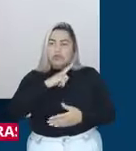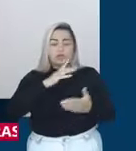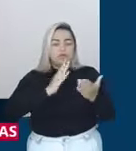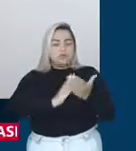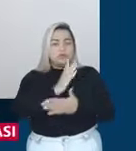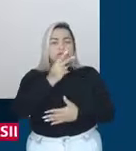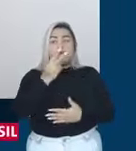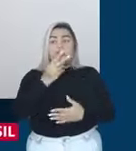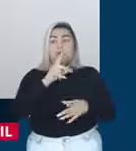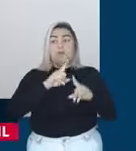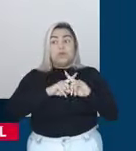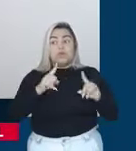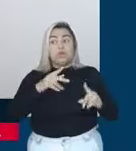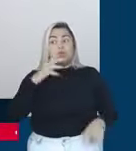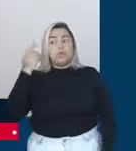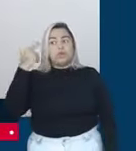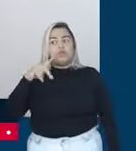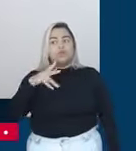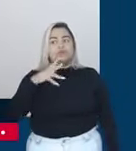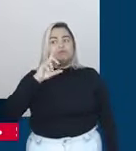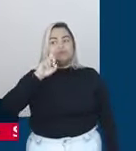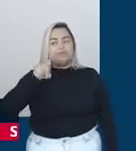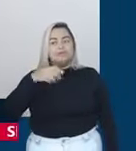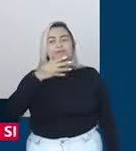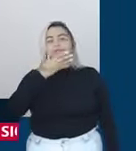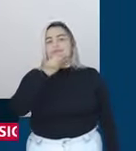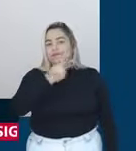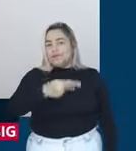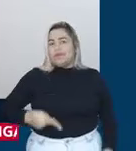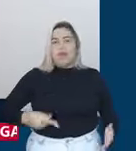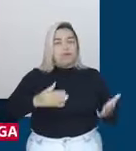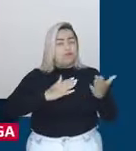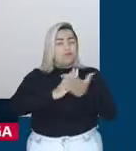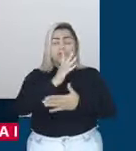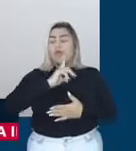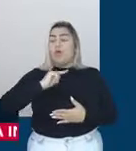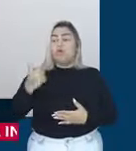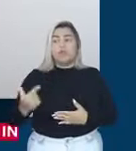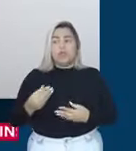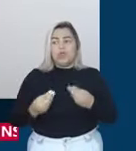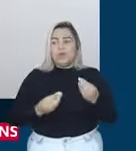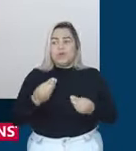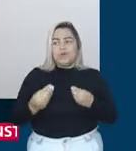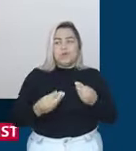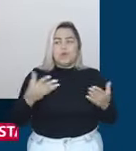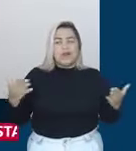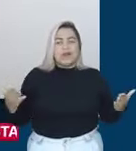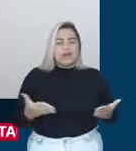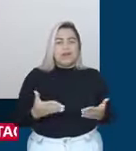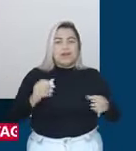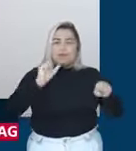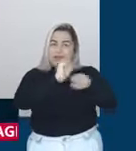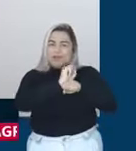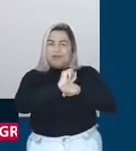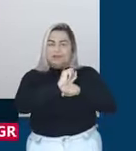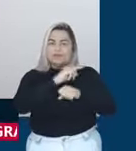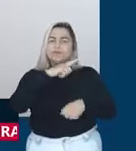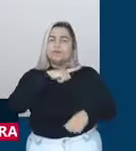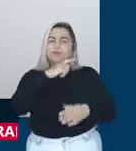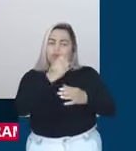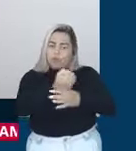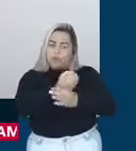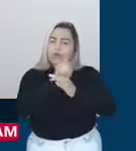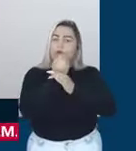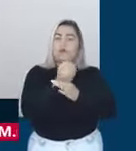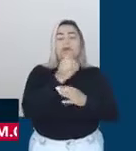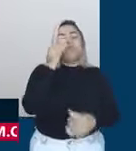presidente arrumou uma forma de não sancionar, então não tem por que agora recuar. Agora teremos o apoio, entendo